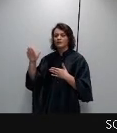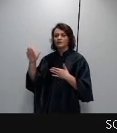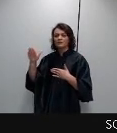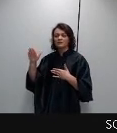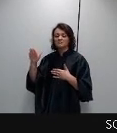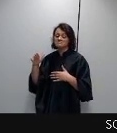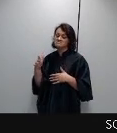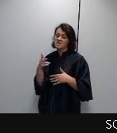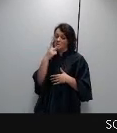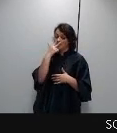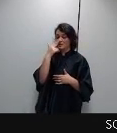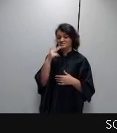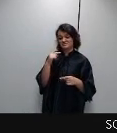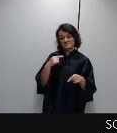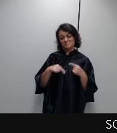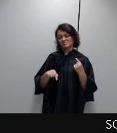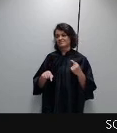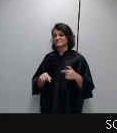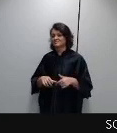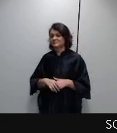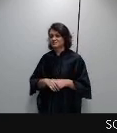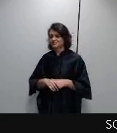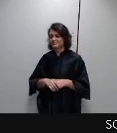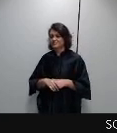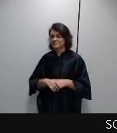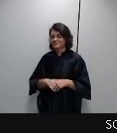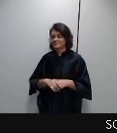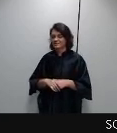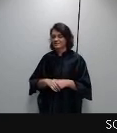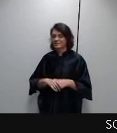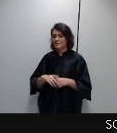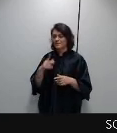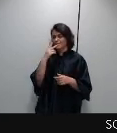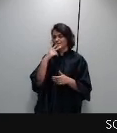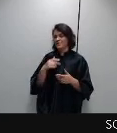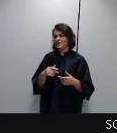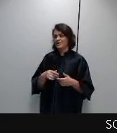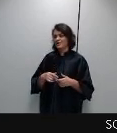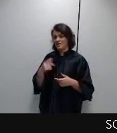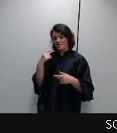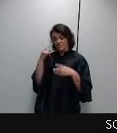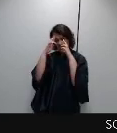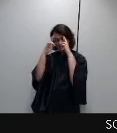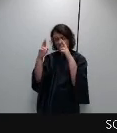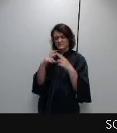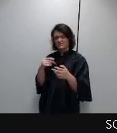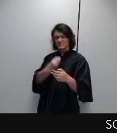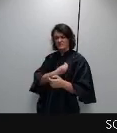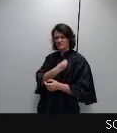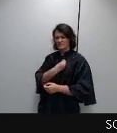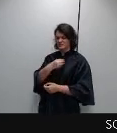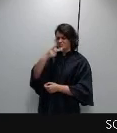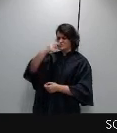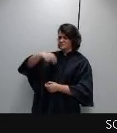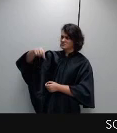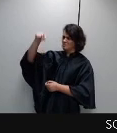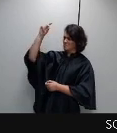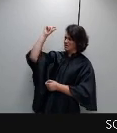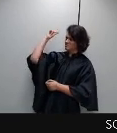pelo menos não retroage a respeito o passado da vida humana e da